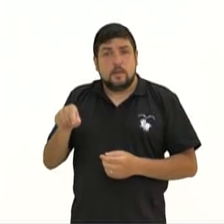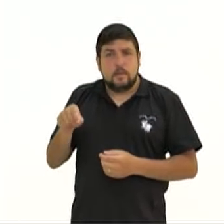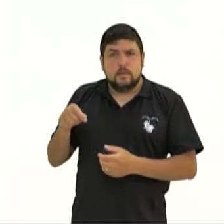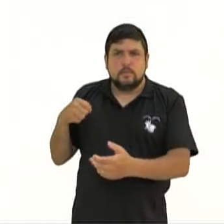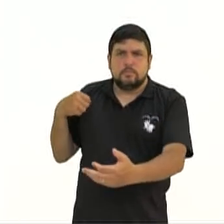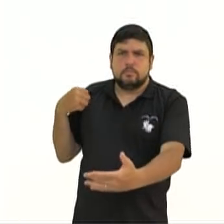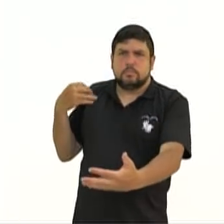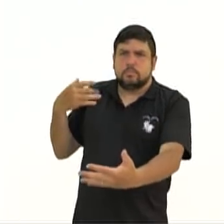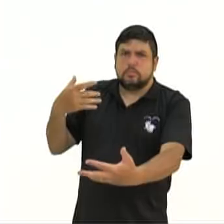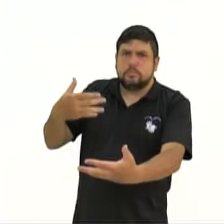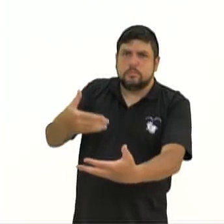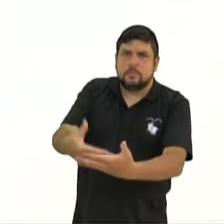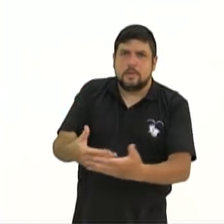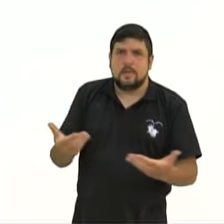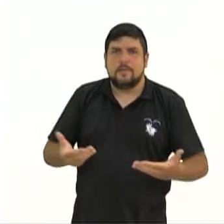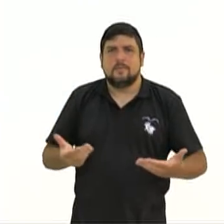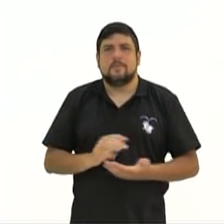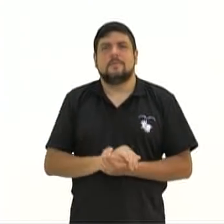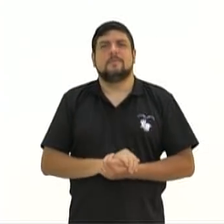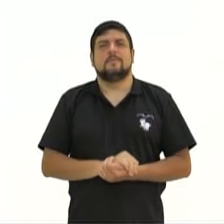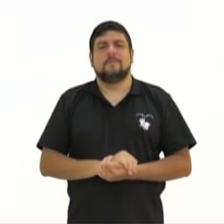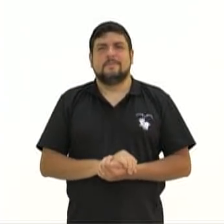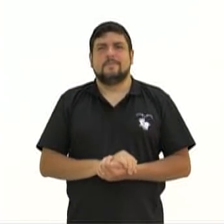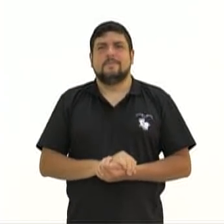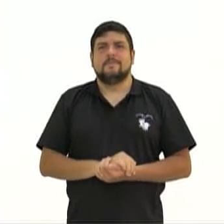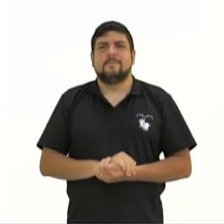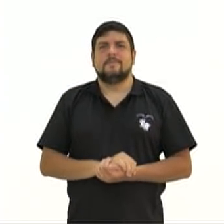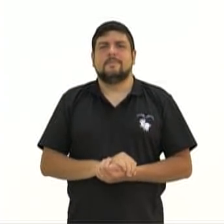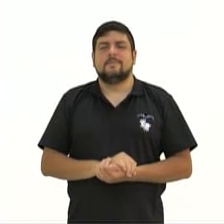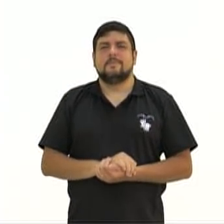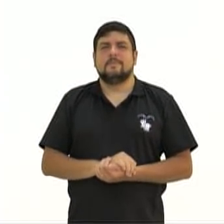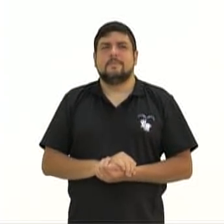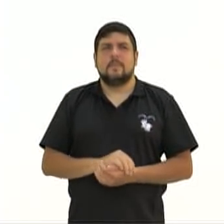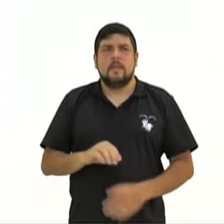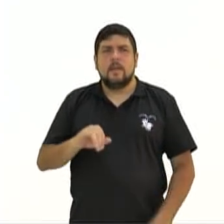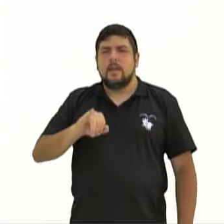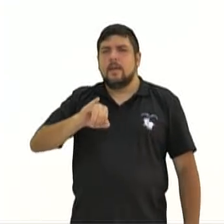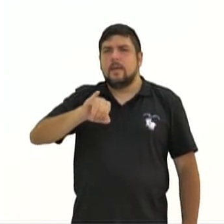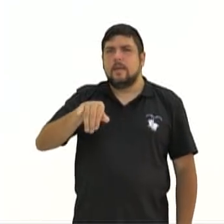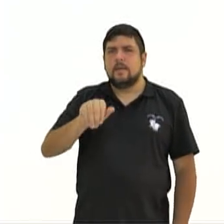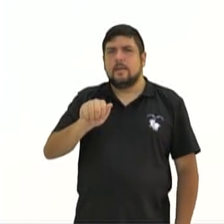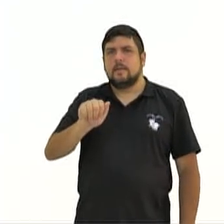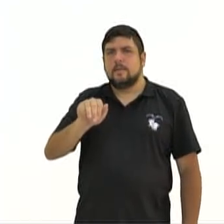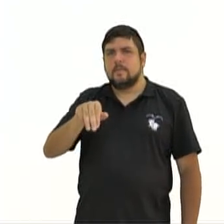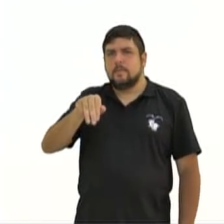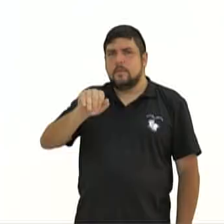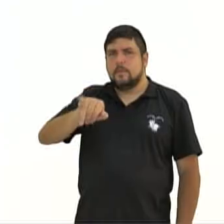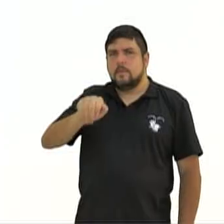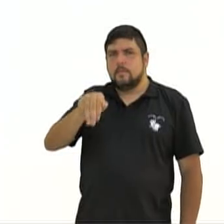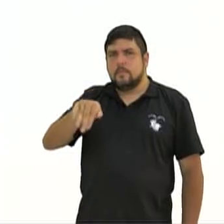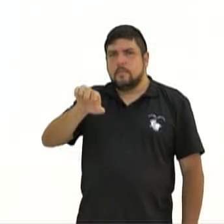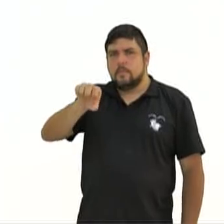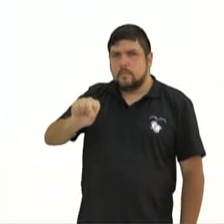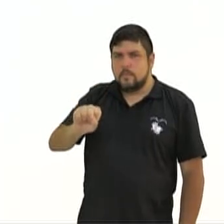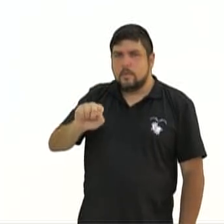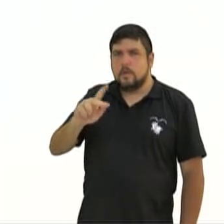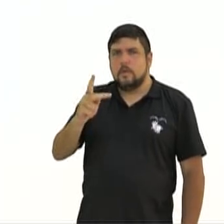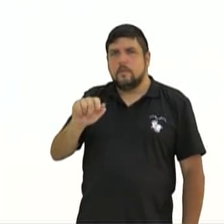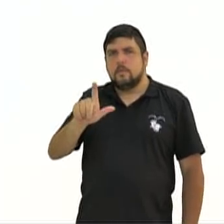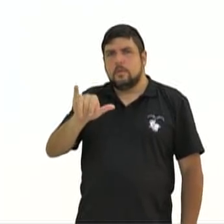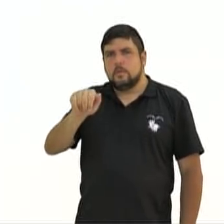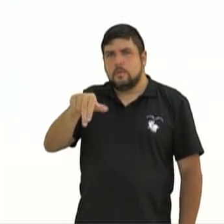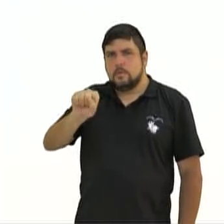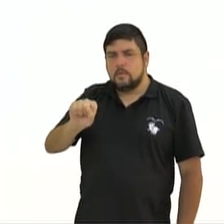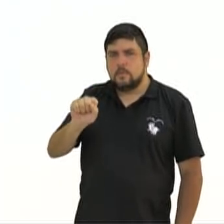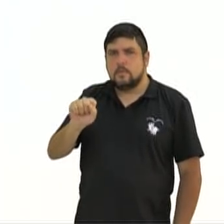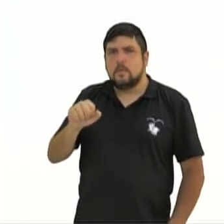hoje, ok? James Phelan Scott foi o primeiro a modificar uma bike para andar